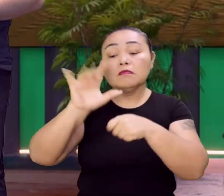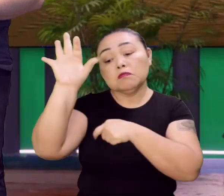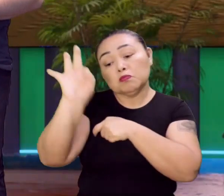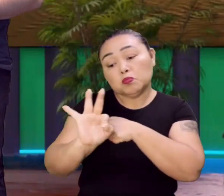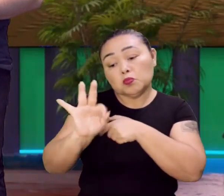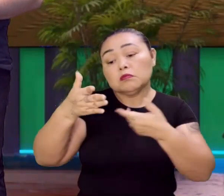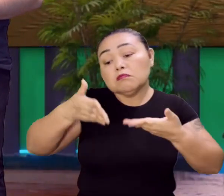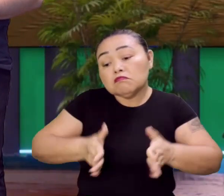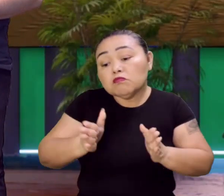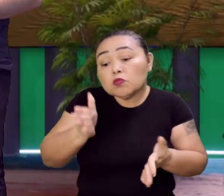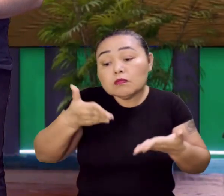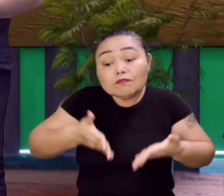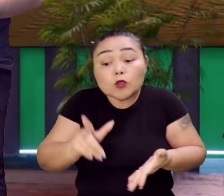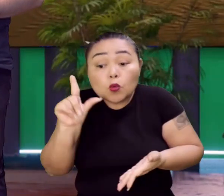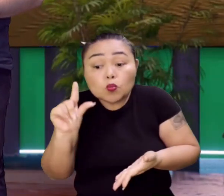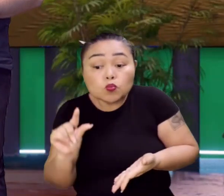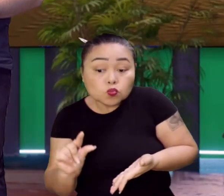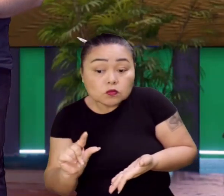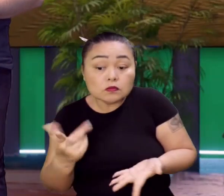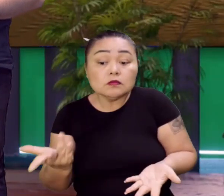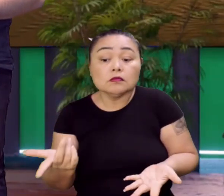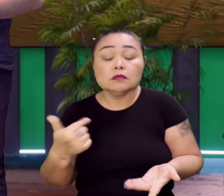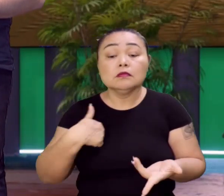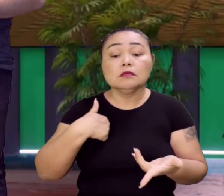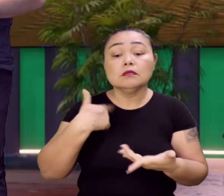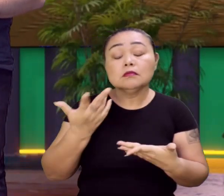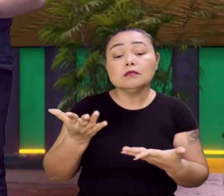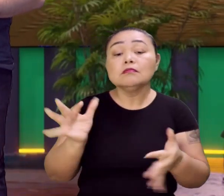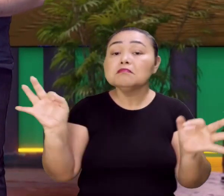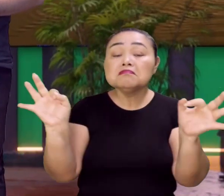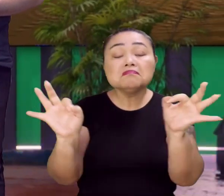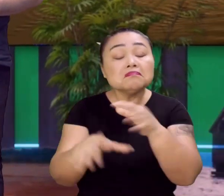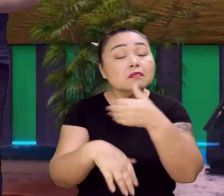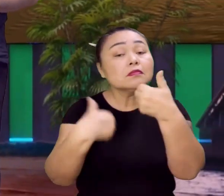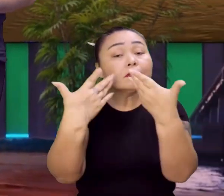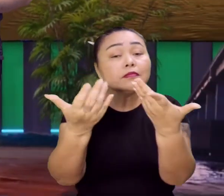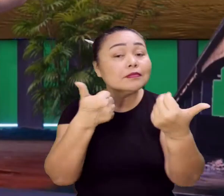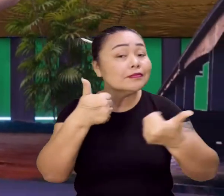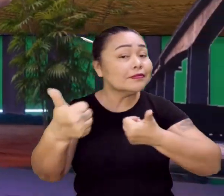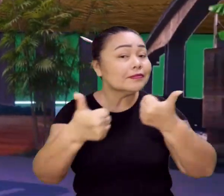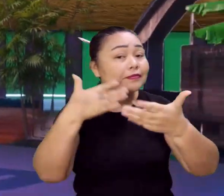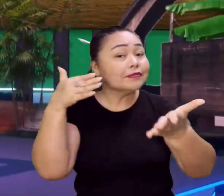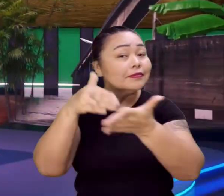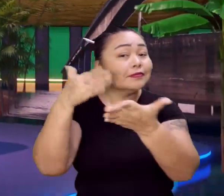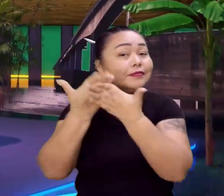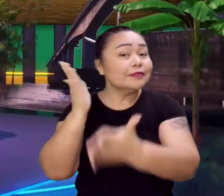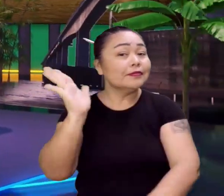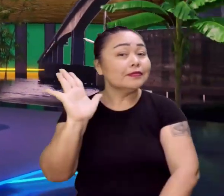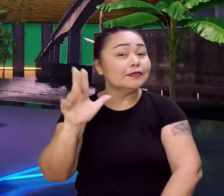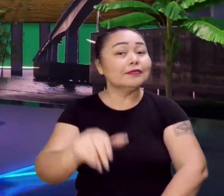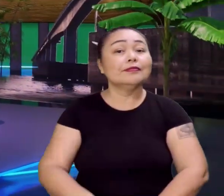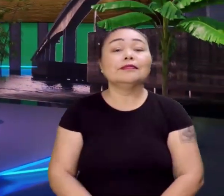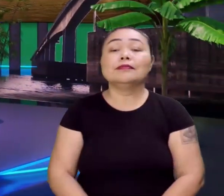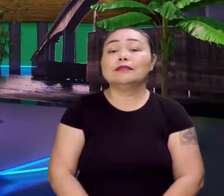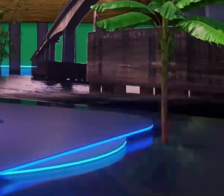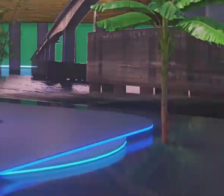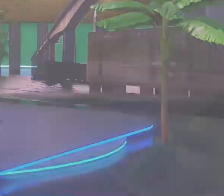natalidade, está nascendo pouca gente. Exato. É isso? Então, fechou, né? Fechou. Valeu, galera. Até a próxima aula. Tchau. Tchau.